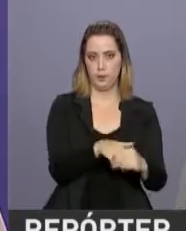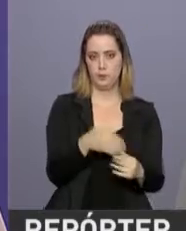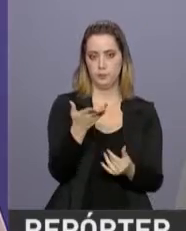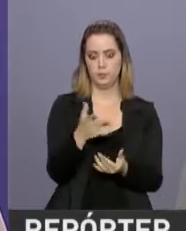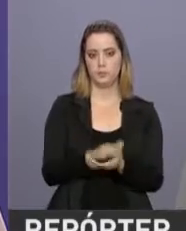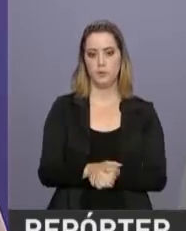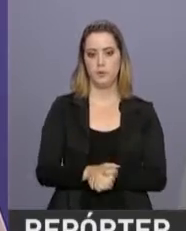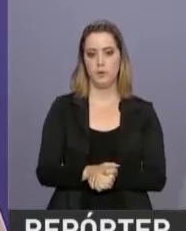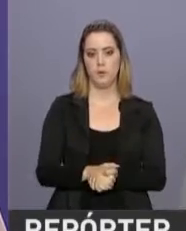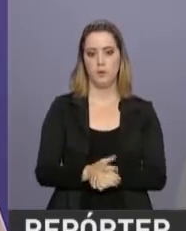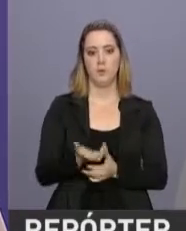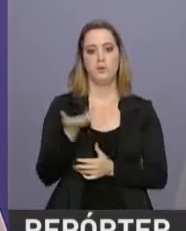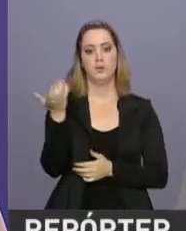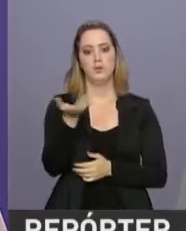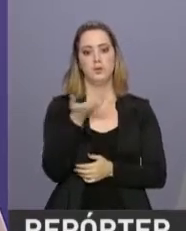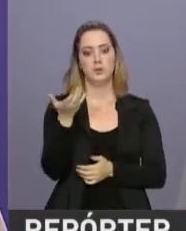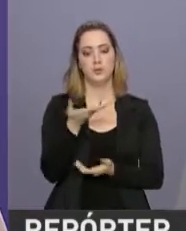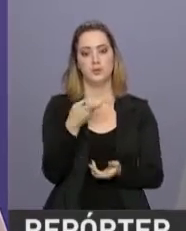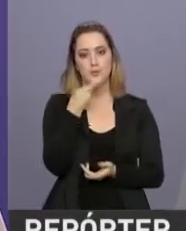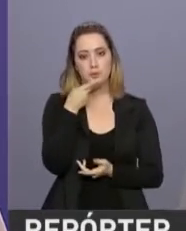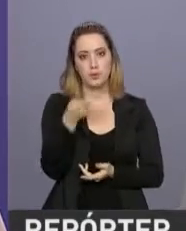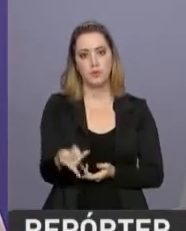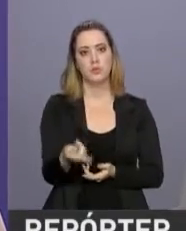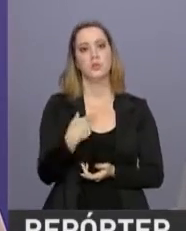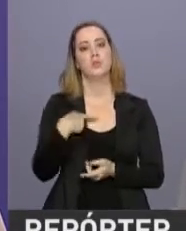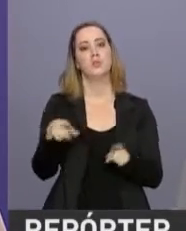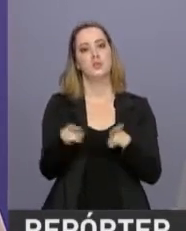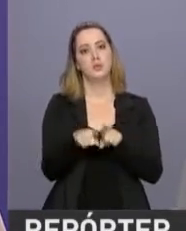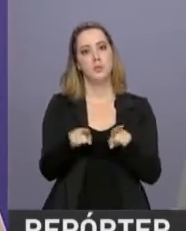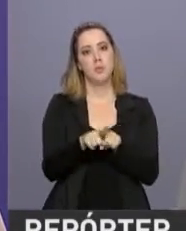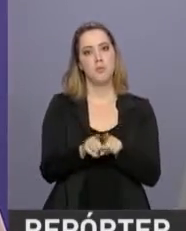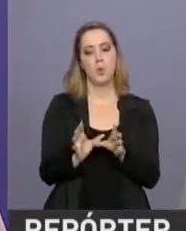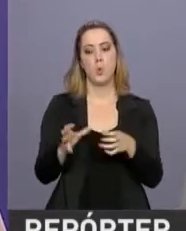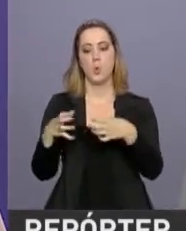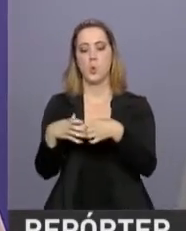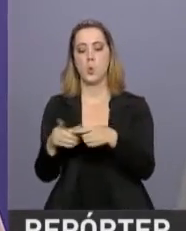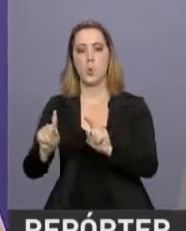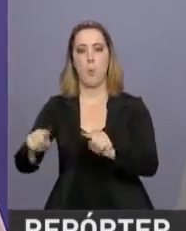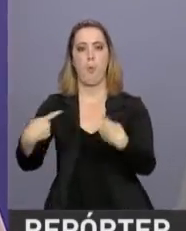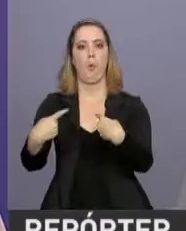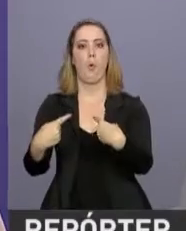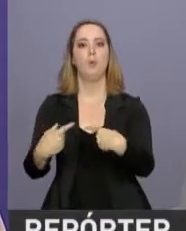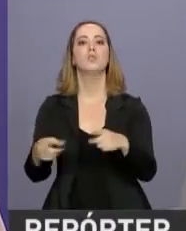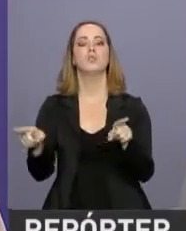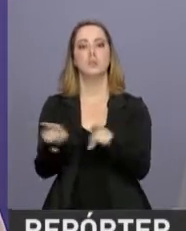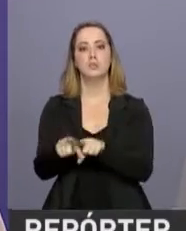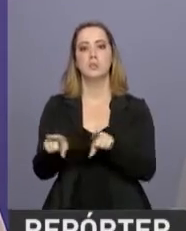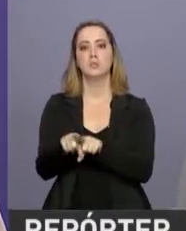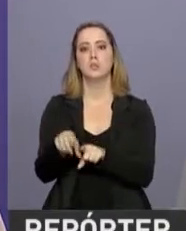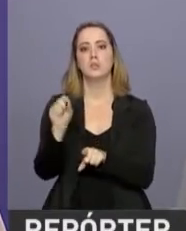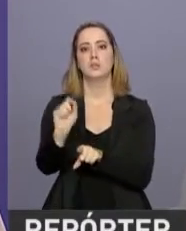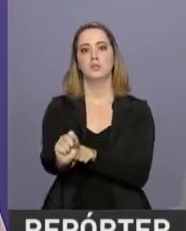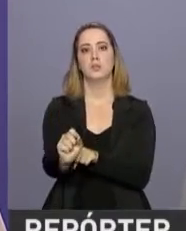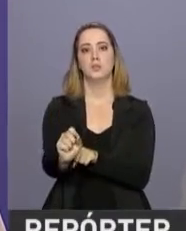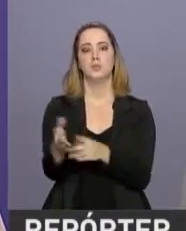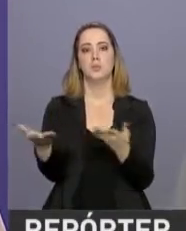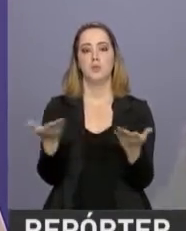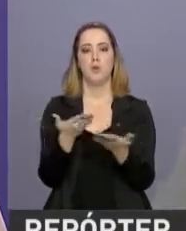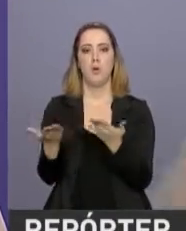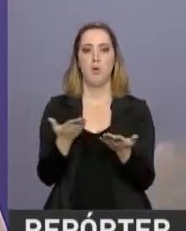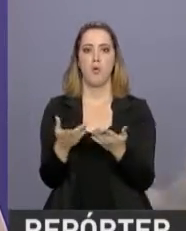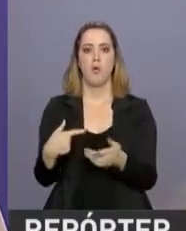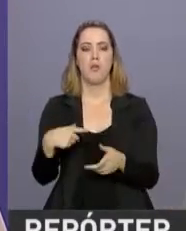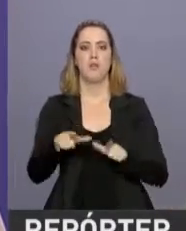quero destacar que, infelizmente, também parcela da oposição, de certo modo, se comporta como